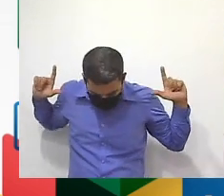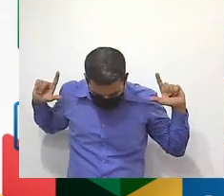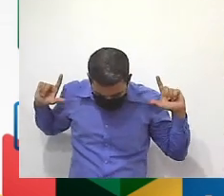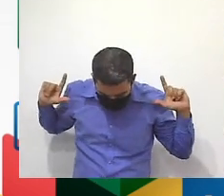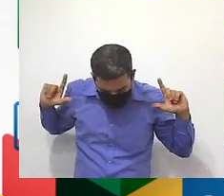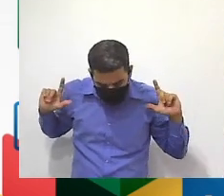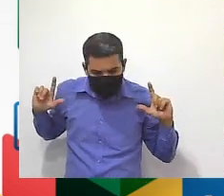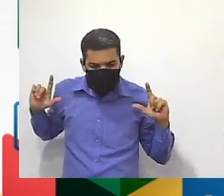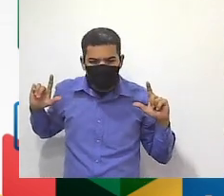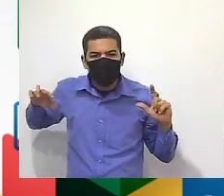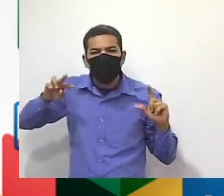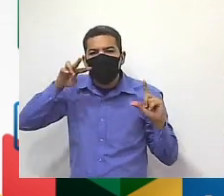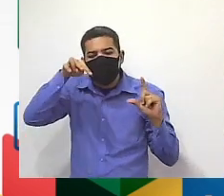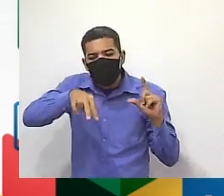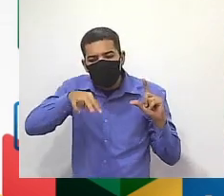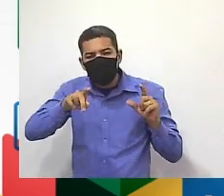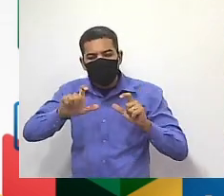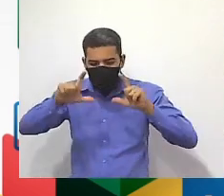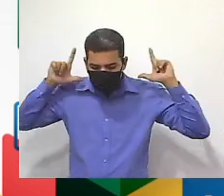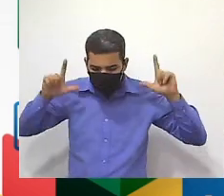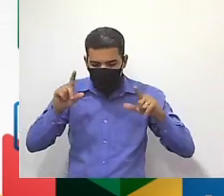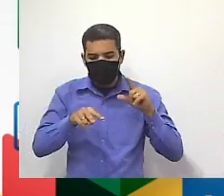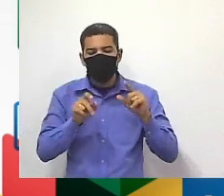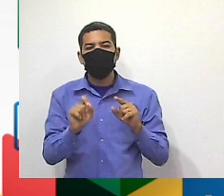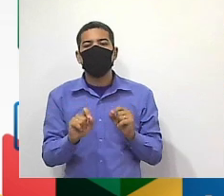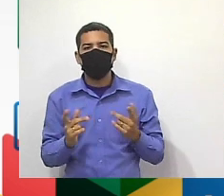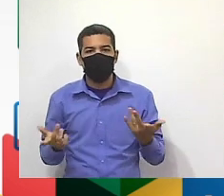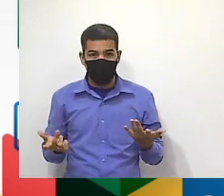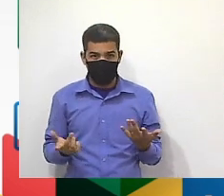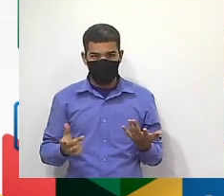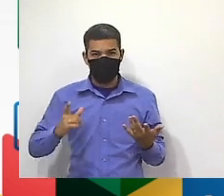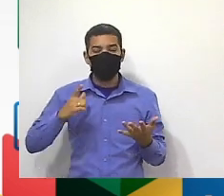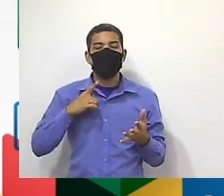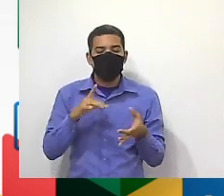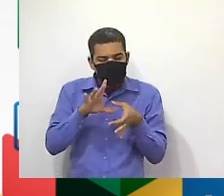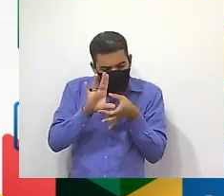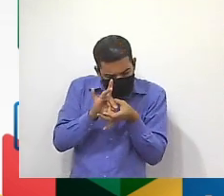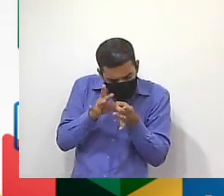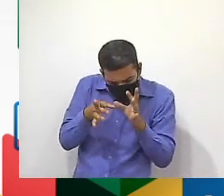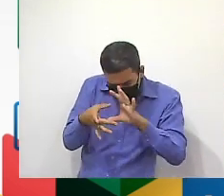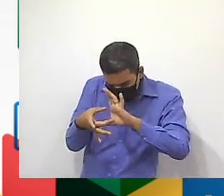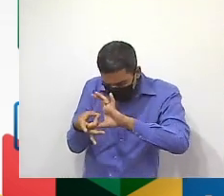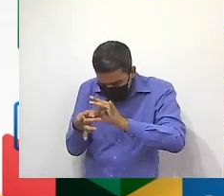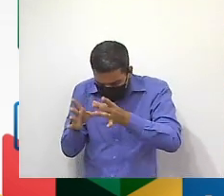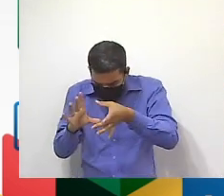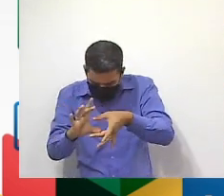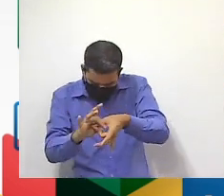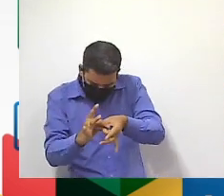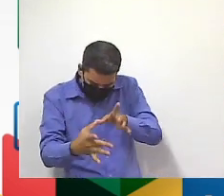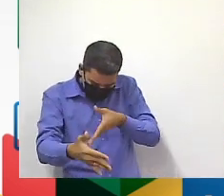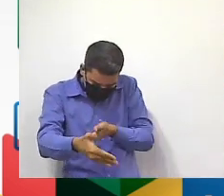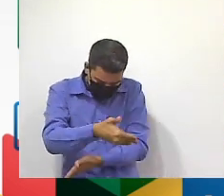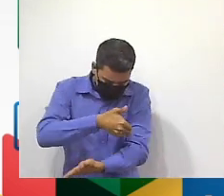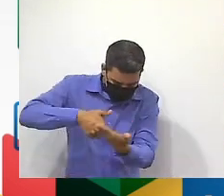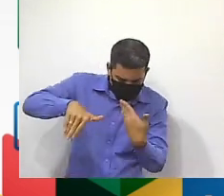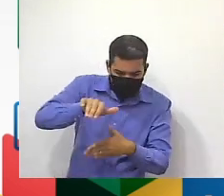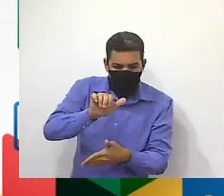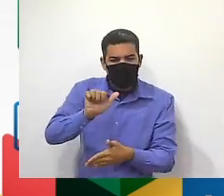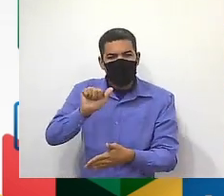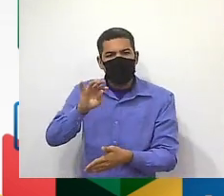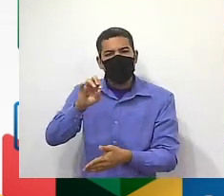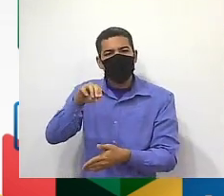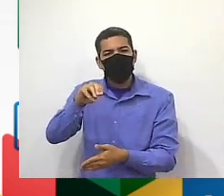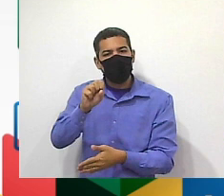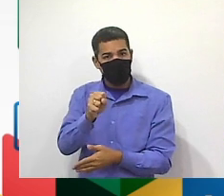microscópio, o que é que nós veríamos ali dentro? A gente veria as ligações químicas, as interações entre os átomos